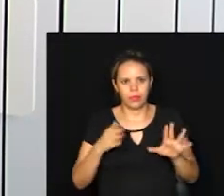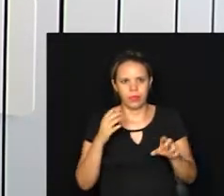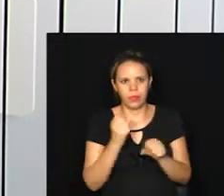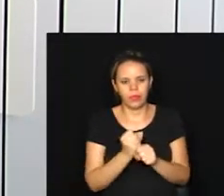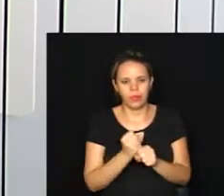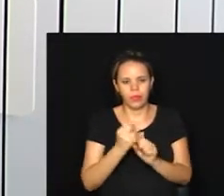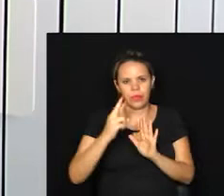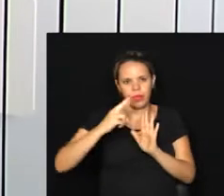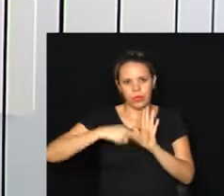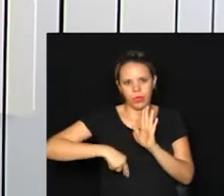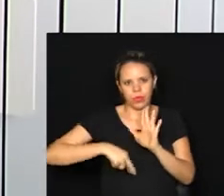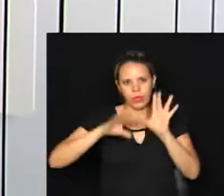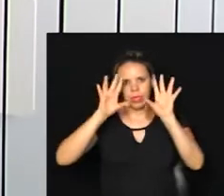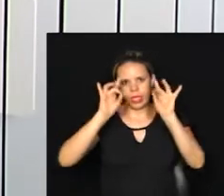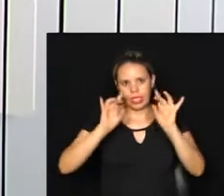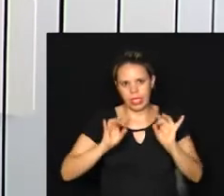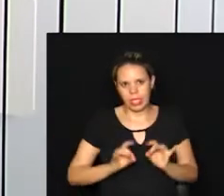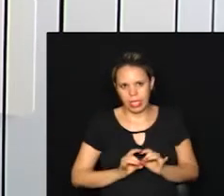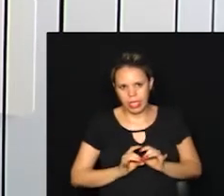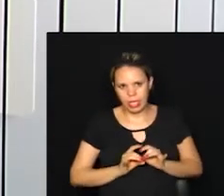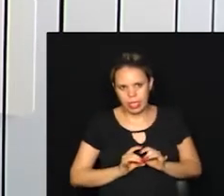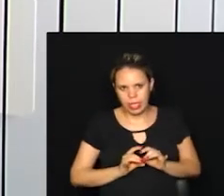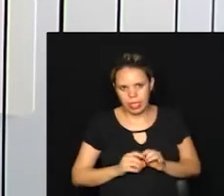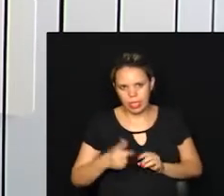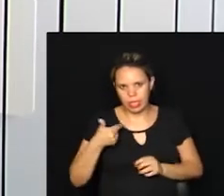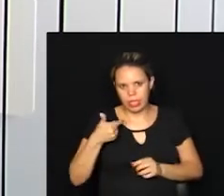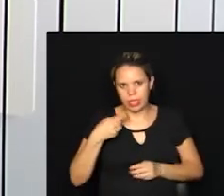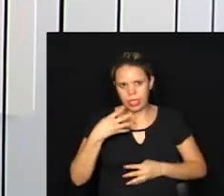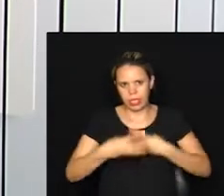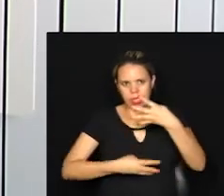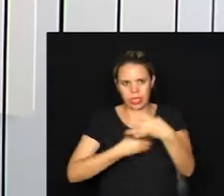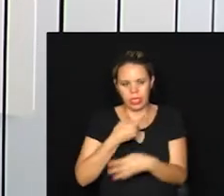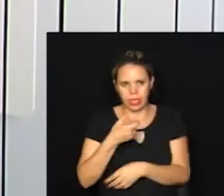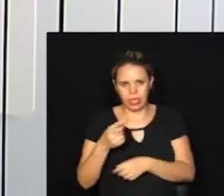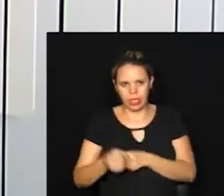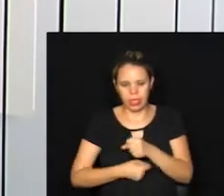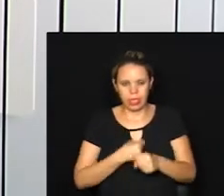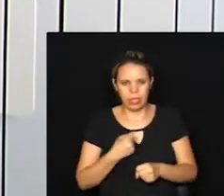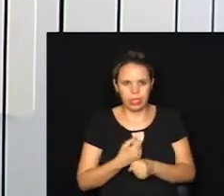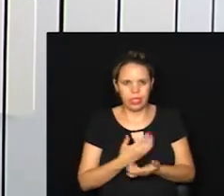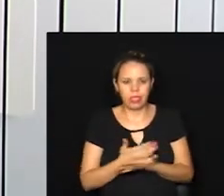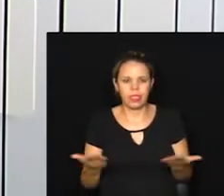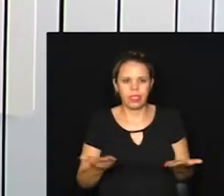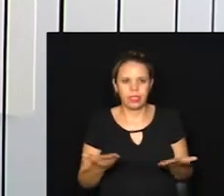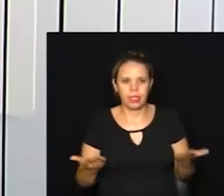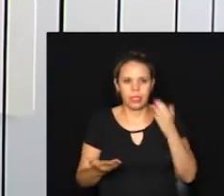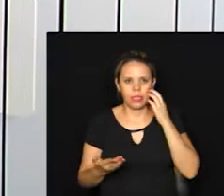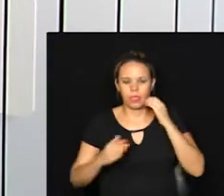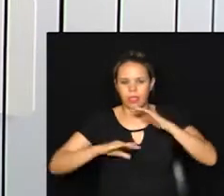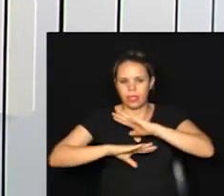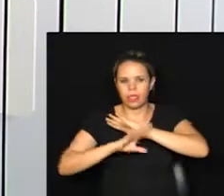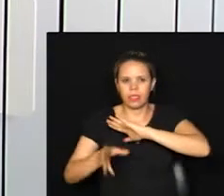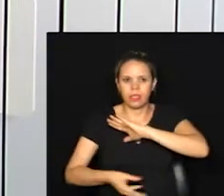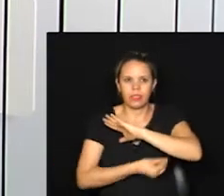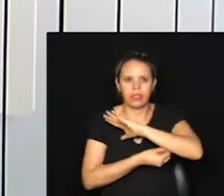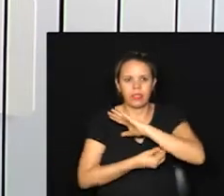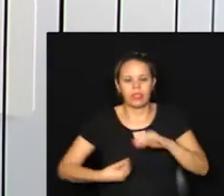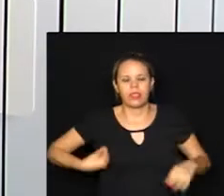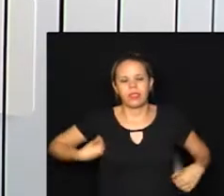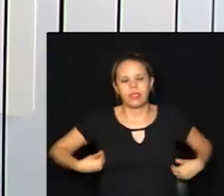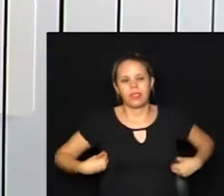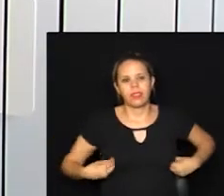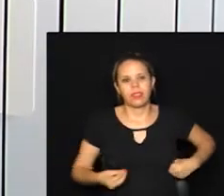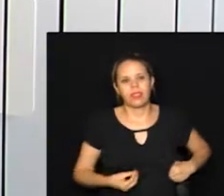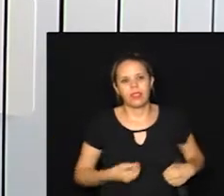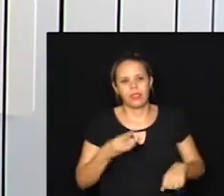do relatório detalhado do segundo quadrimestre de 2020, começa agora o Câmara Total ao vivo.